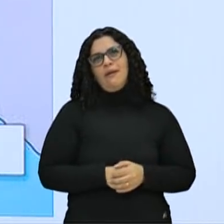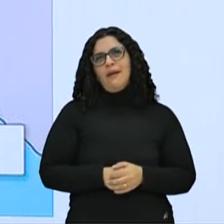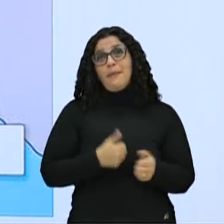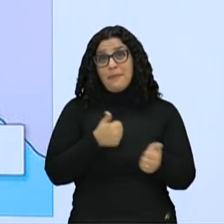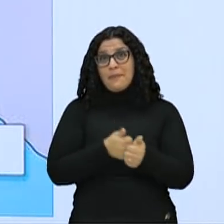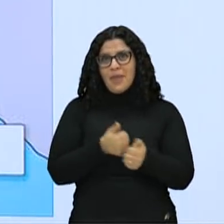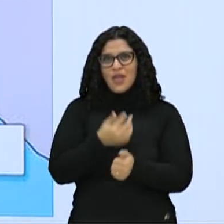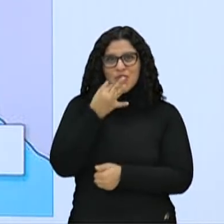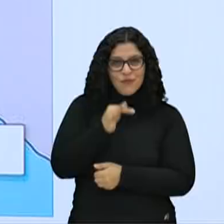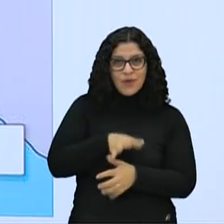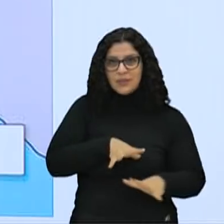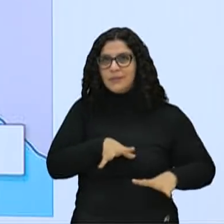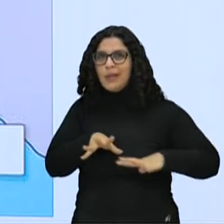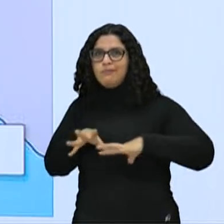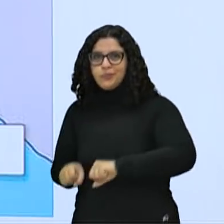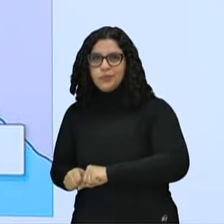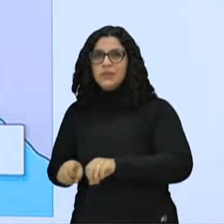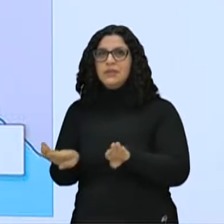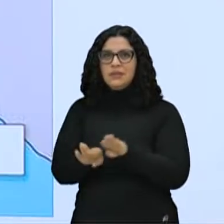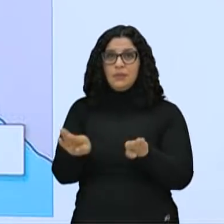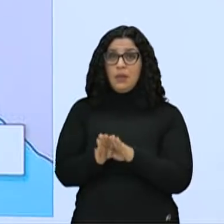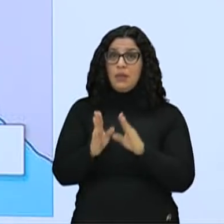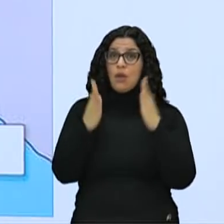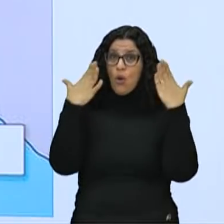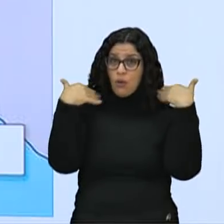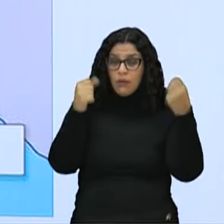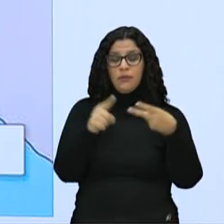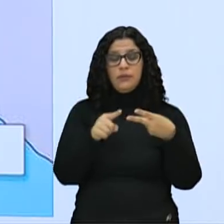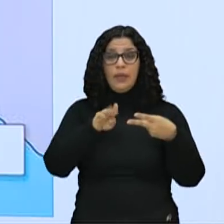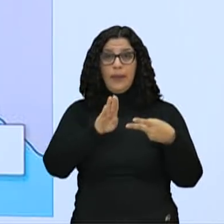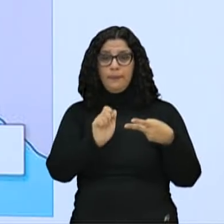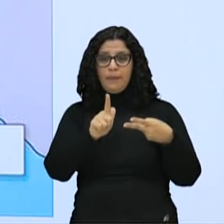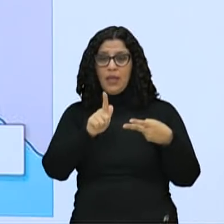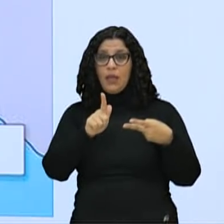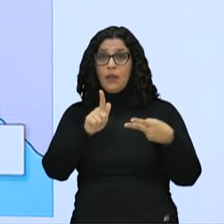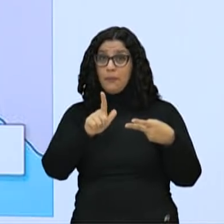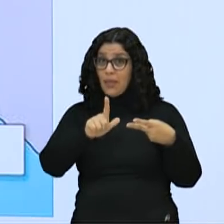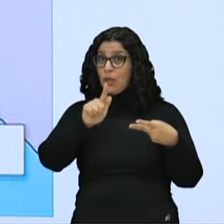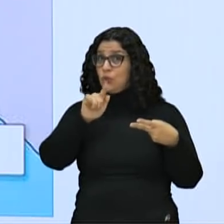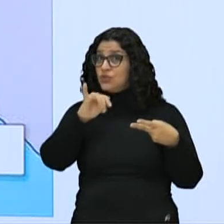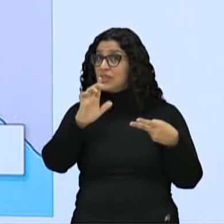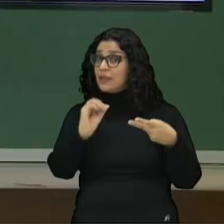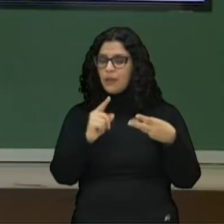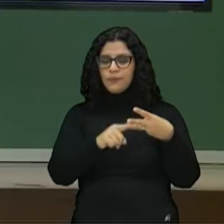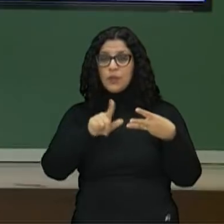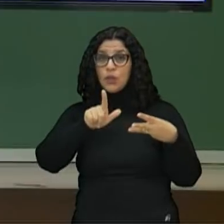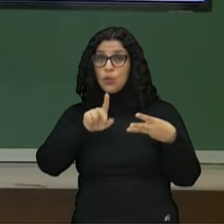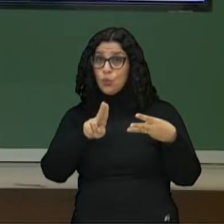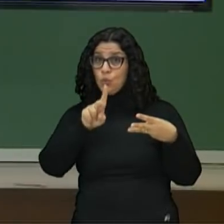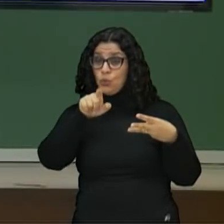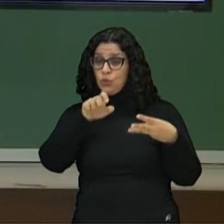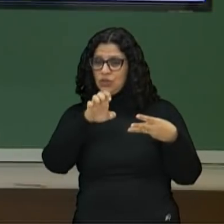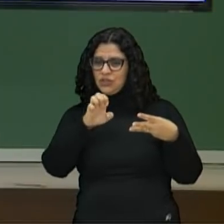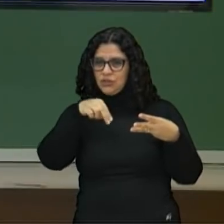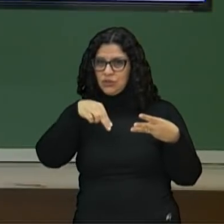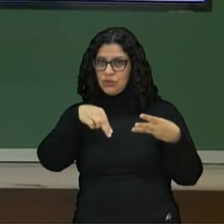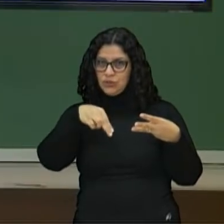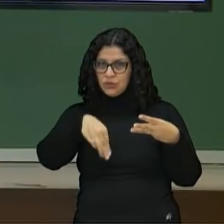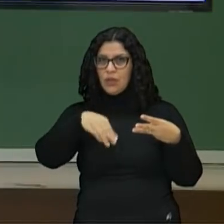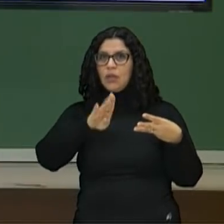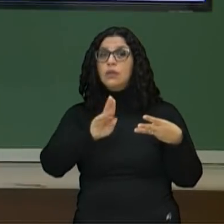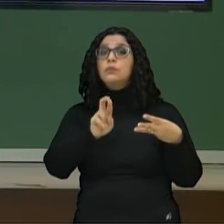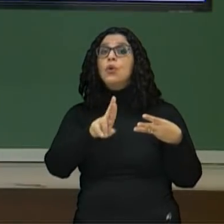o ataque à França, ocupando Holanda, Bélgica e Luxemburgo, pelo norte. Então você tem a